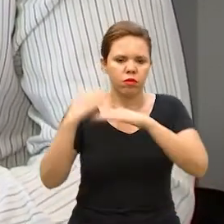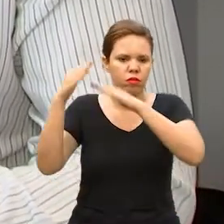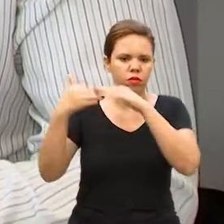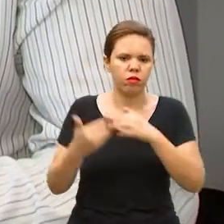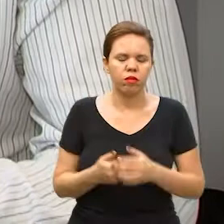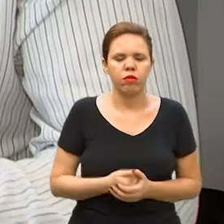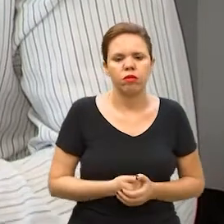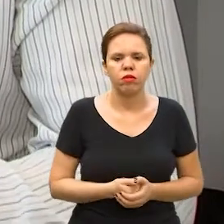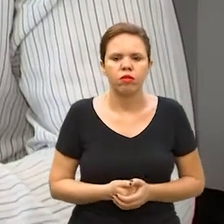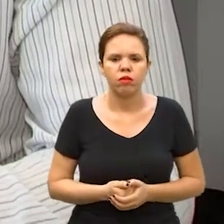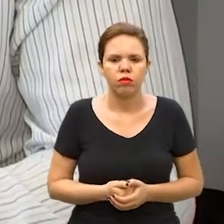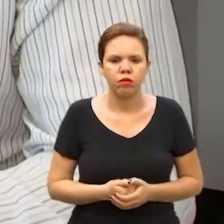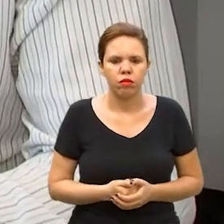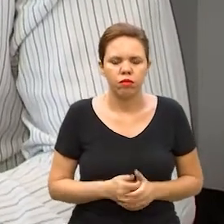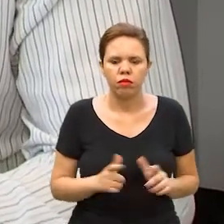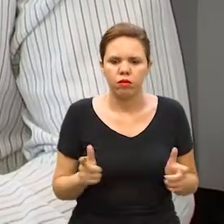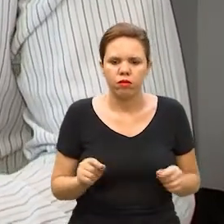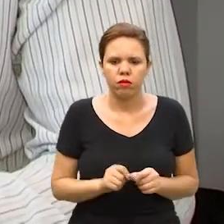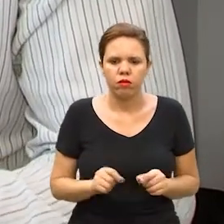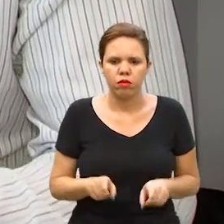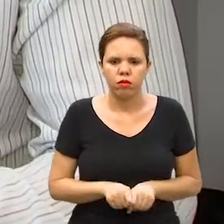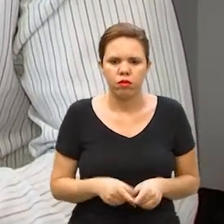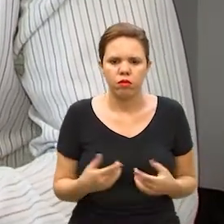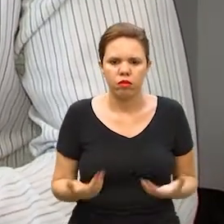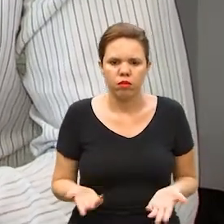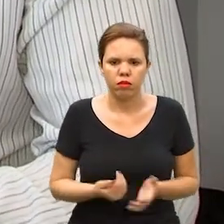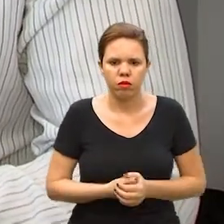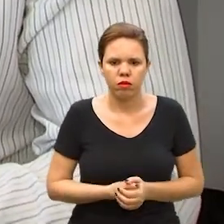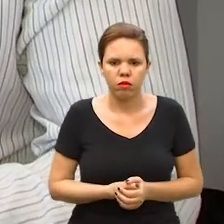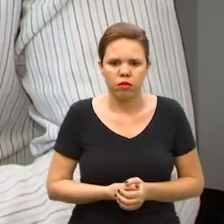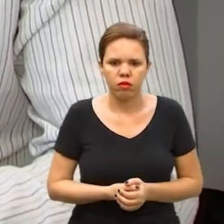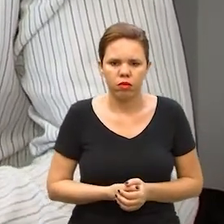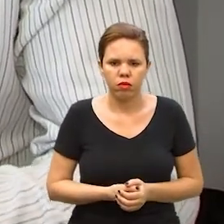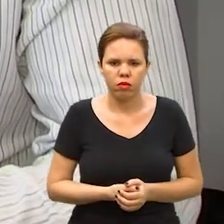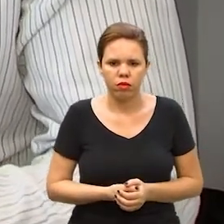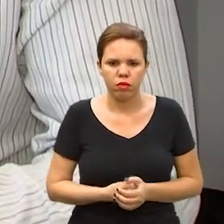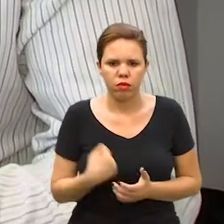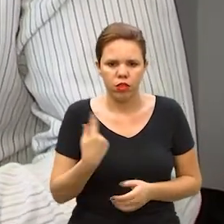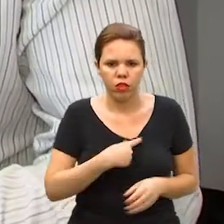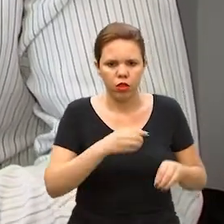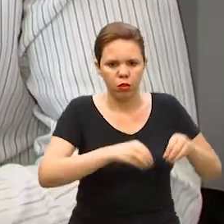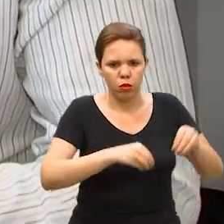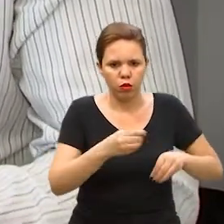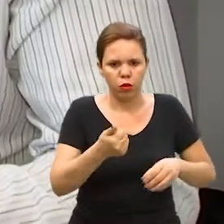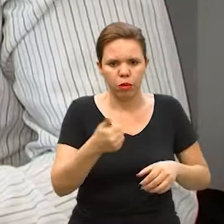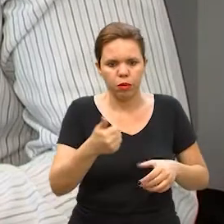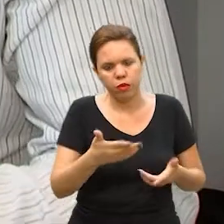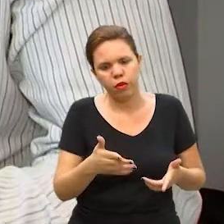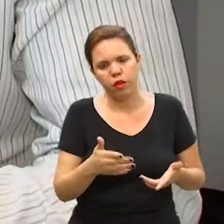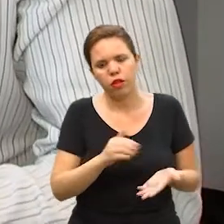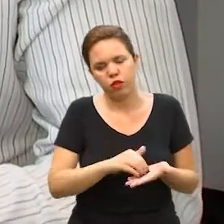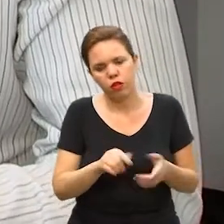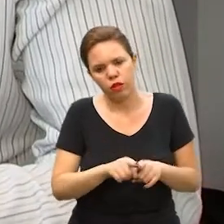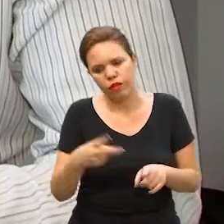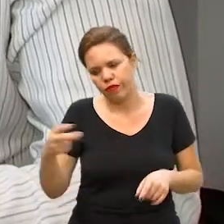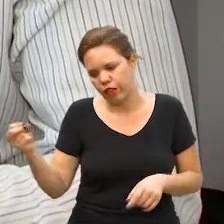ClaSap foi bastante grande, né? Quando a gente montou o nosso primeiro escritório, a gente tinha uns 20 clientes, hoje a gente tem cerca de